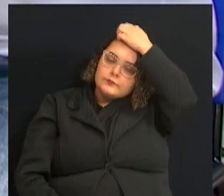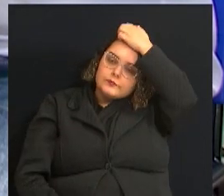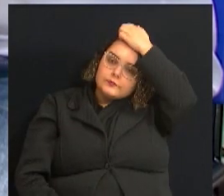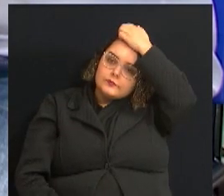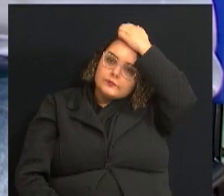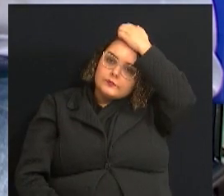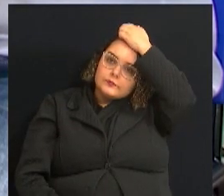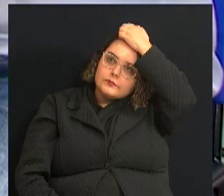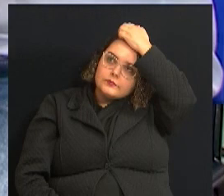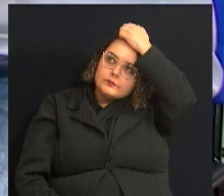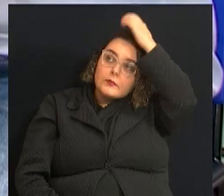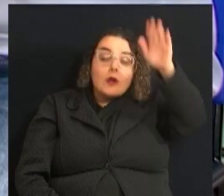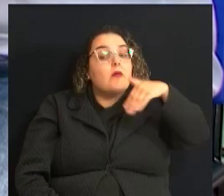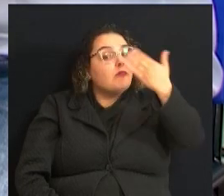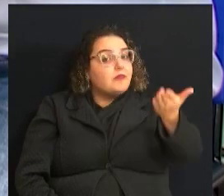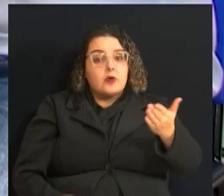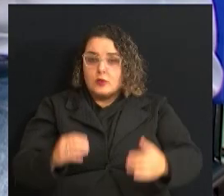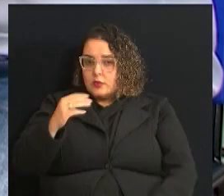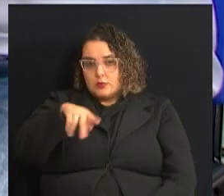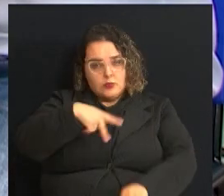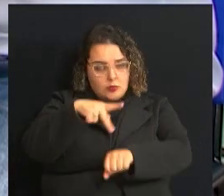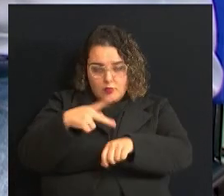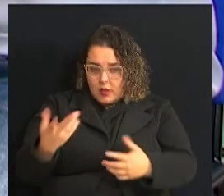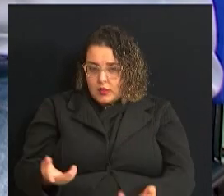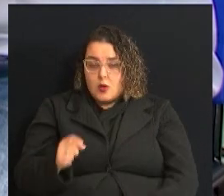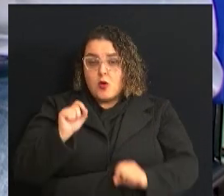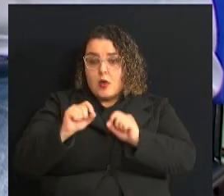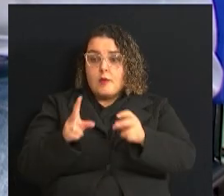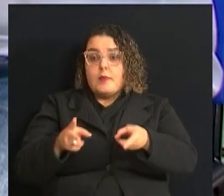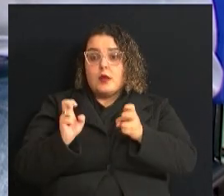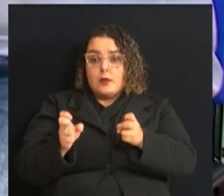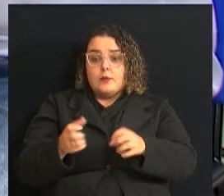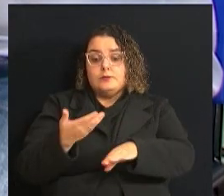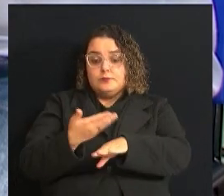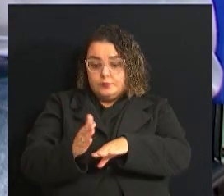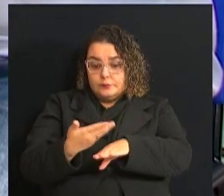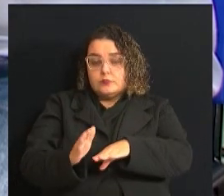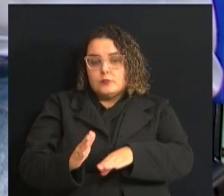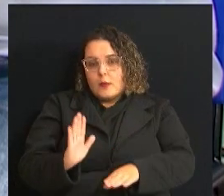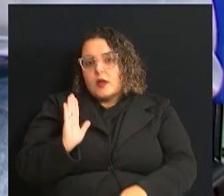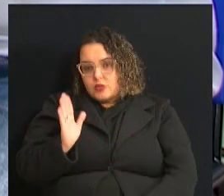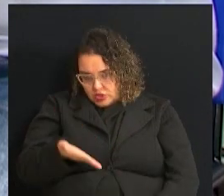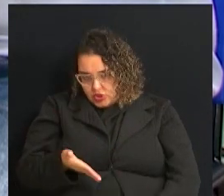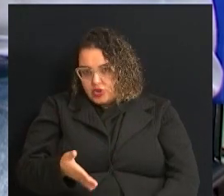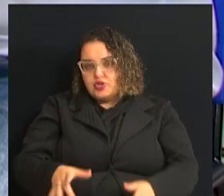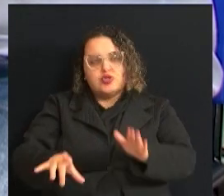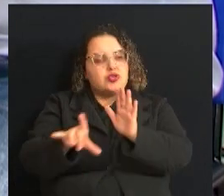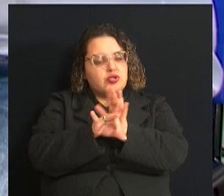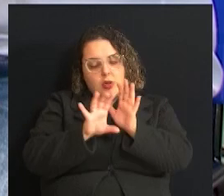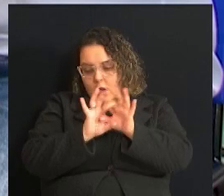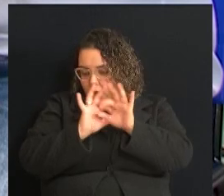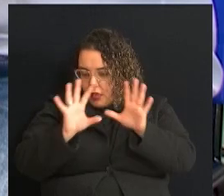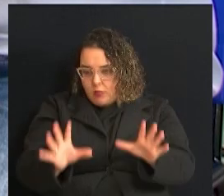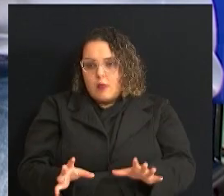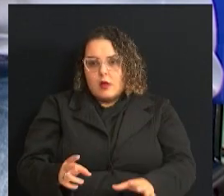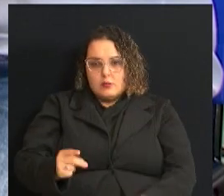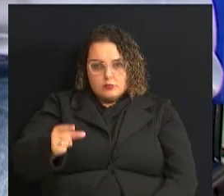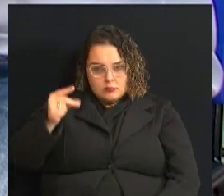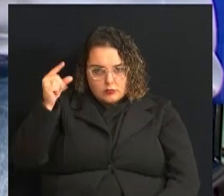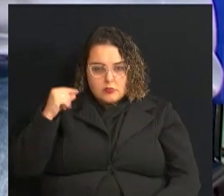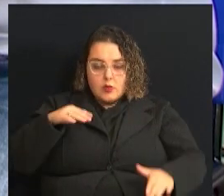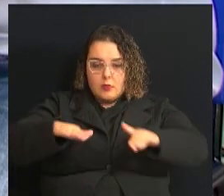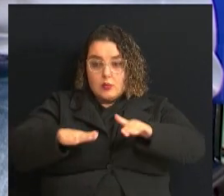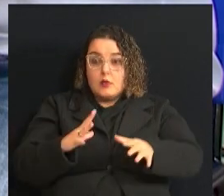do país, o que a gente percebe é que onde a prática, né, já é legal há algum tempo e o movimento já é um